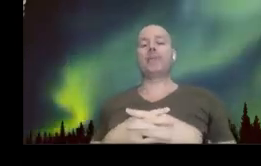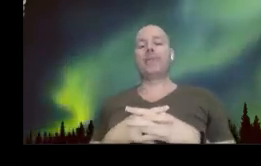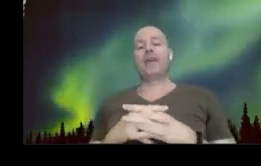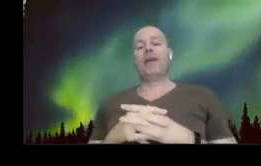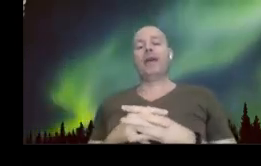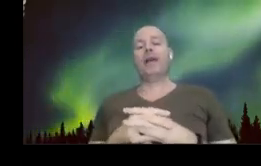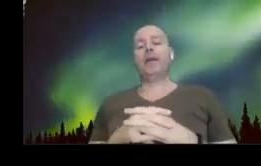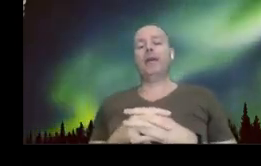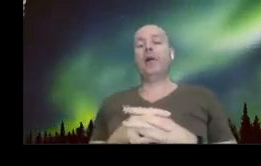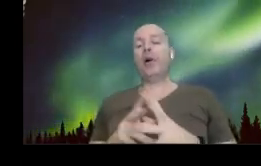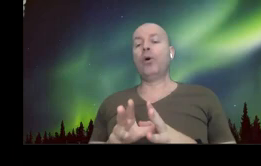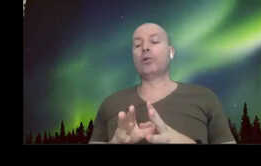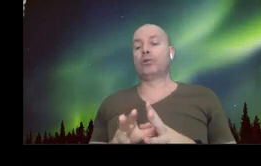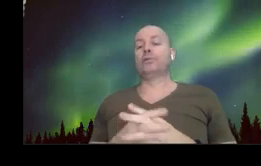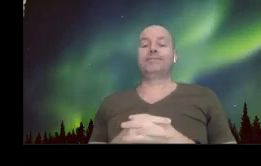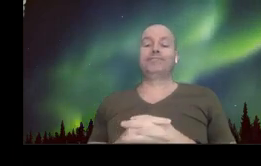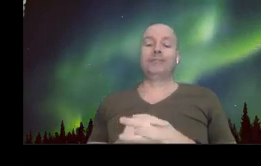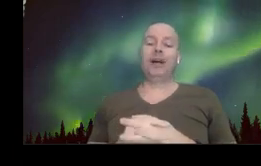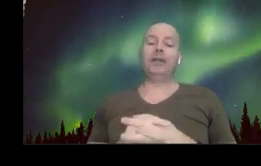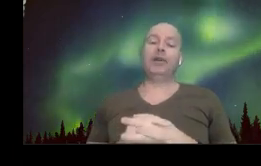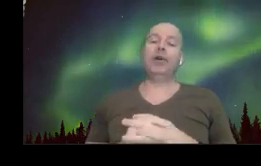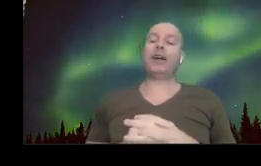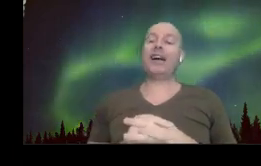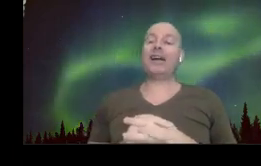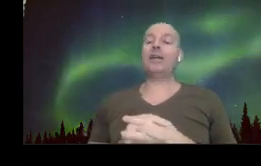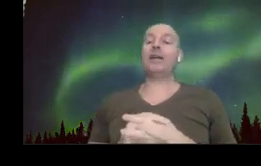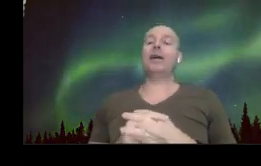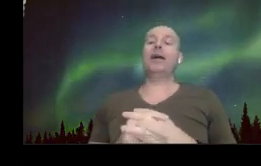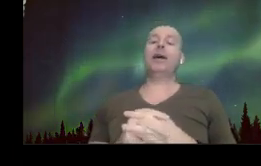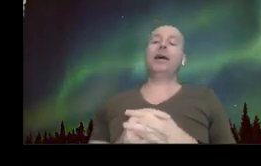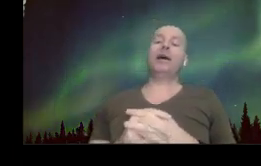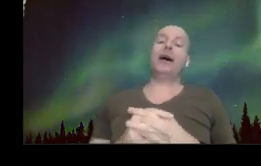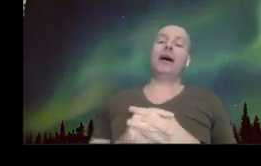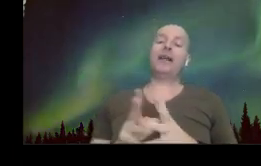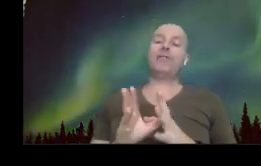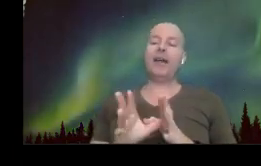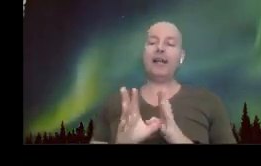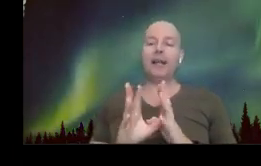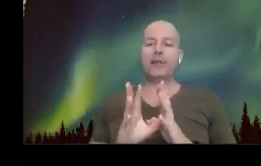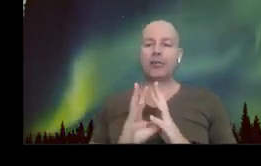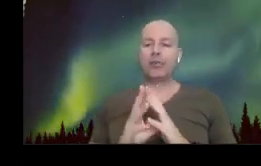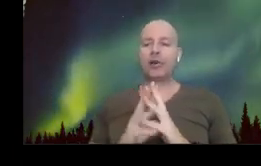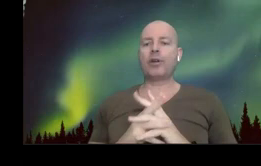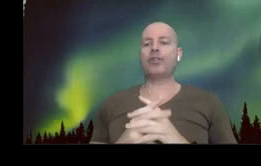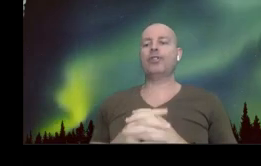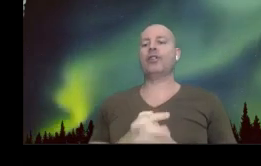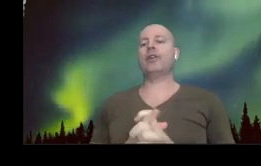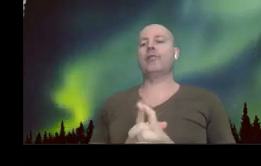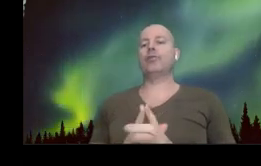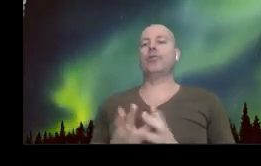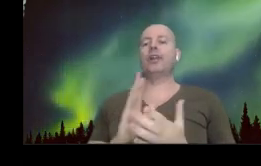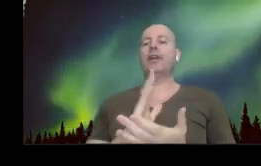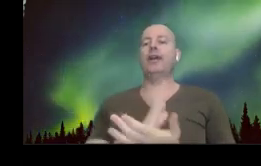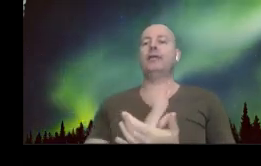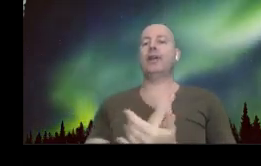Esse de baixo, ele não é um rosto, tá? Não é uma carinha. É aquela velha discussão que a gente